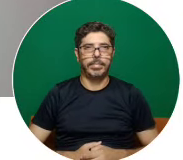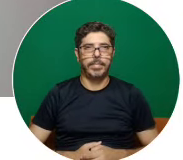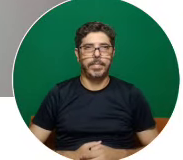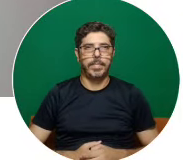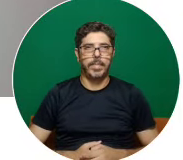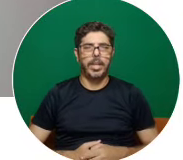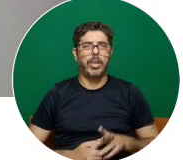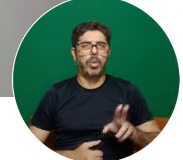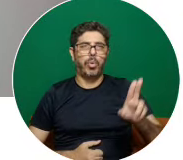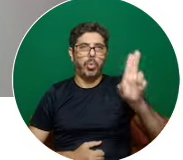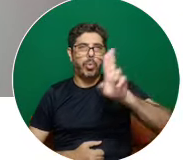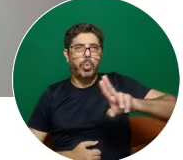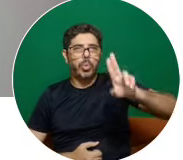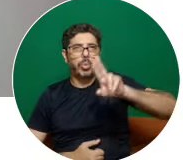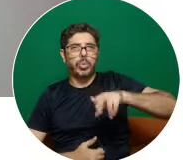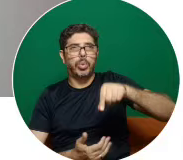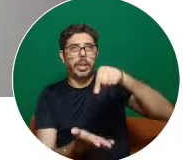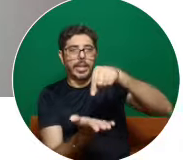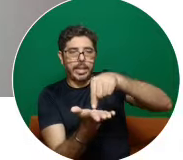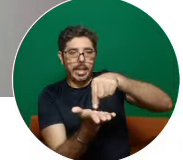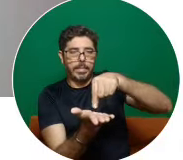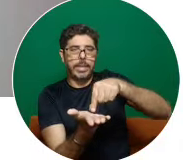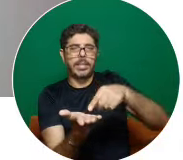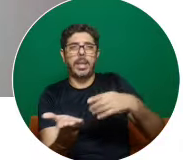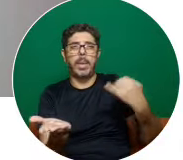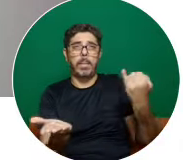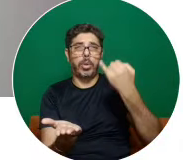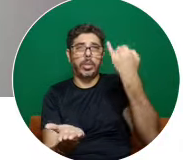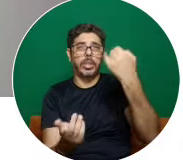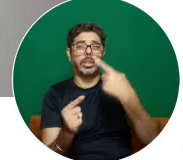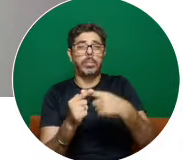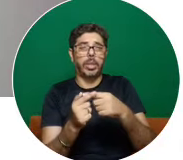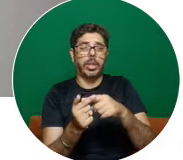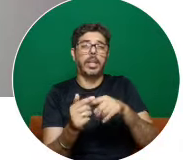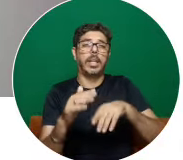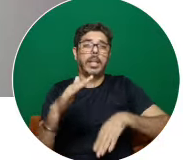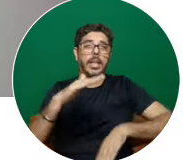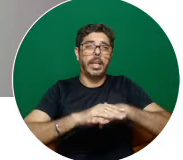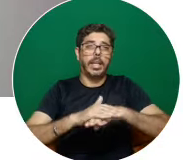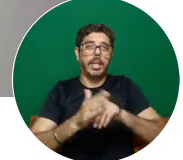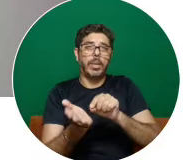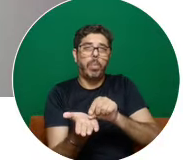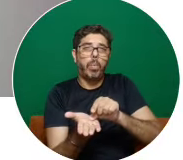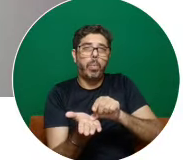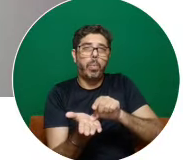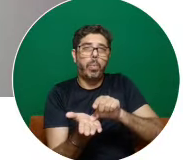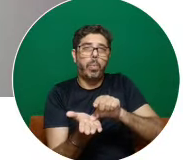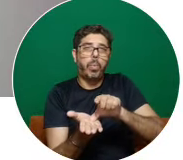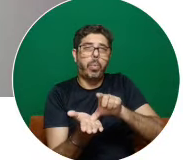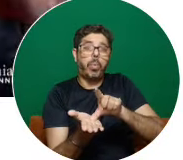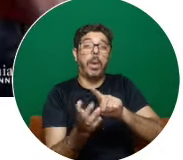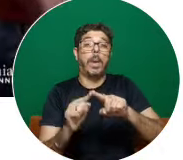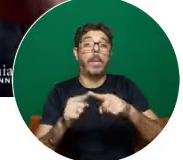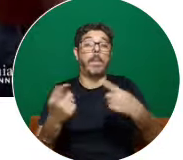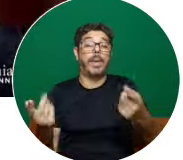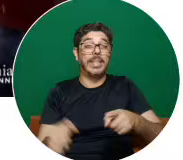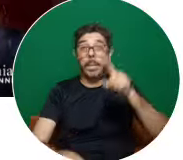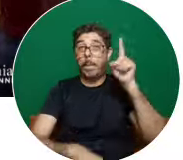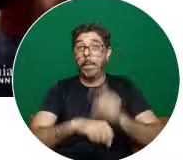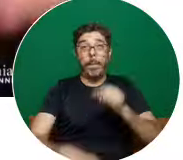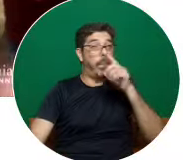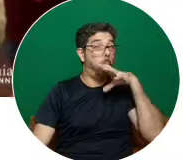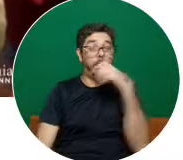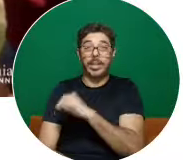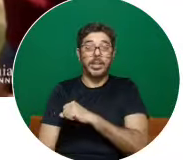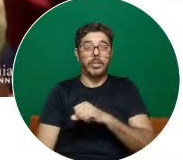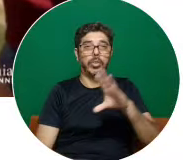A utilidade de um capacitor decorre do fato de que ele pode ser carregado lentamente, mas pode liberar a energia muito rapidamente. Uma